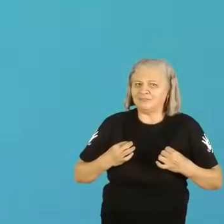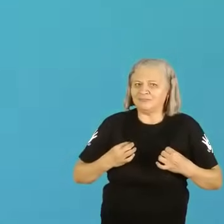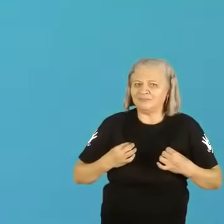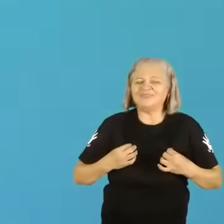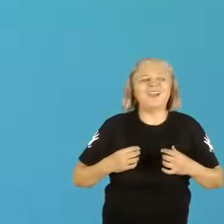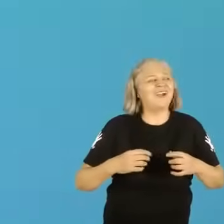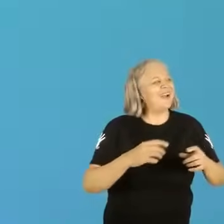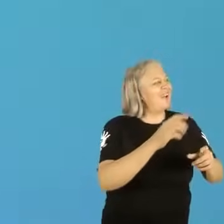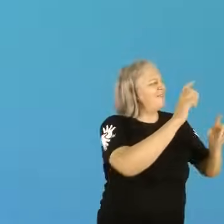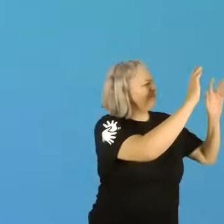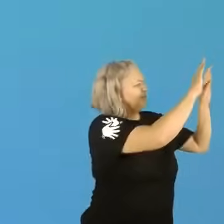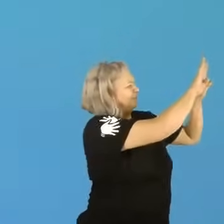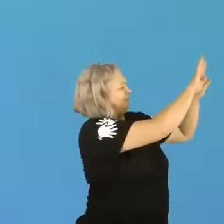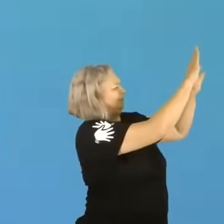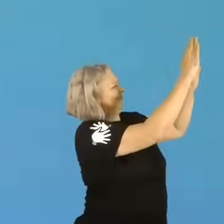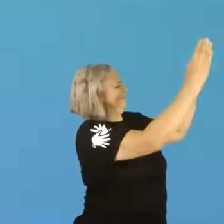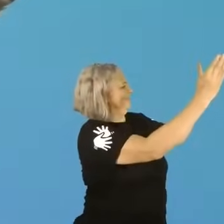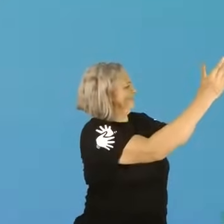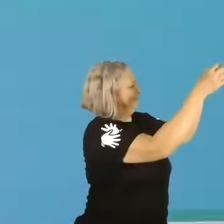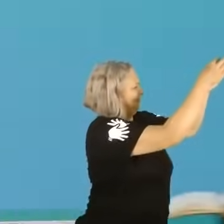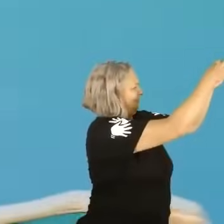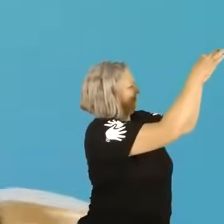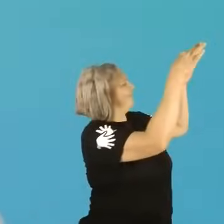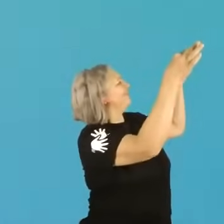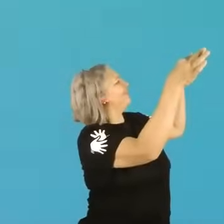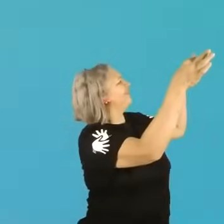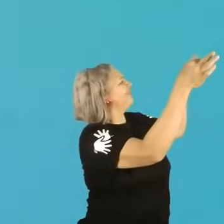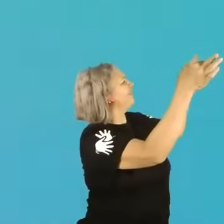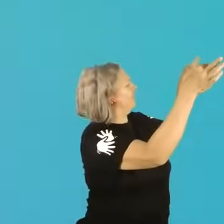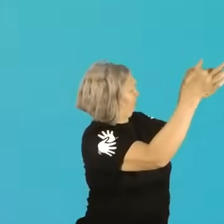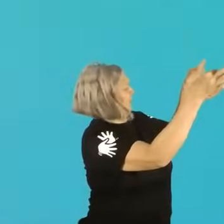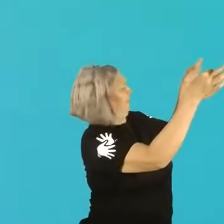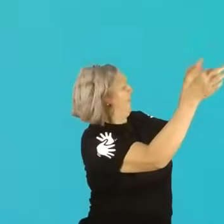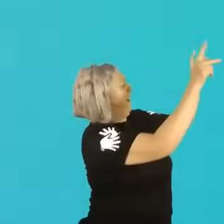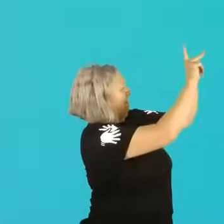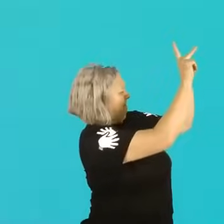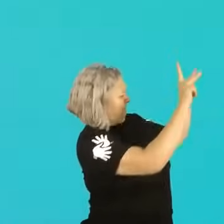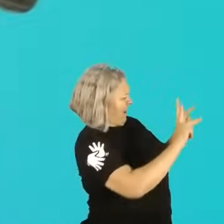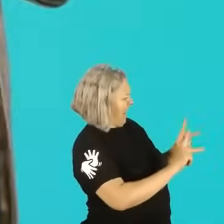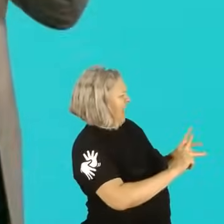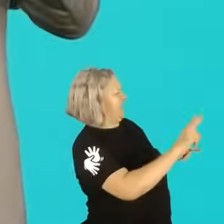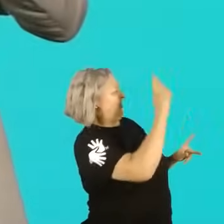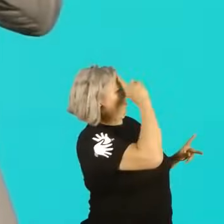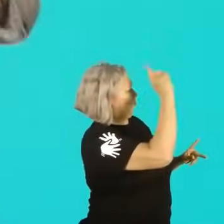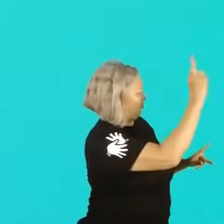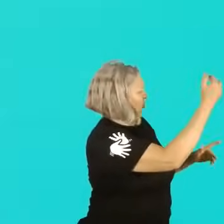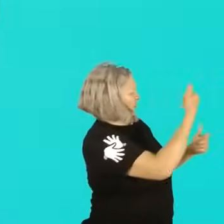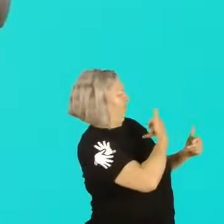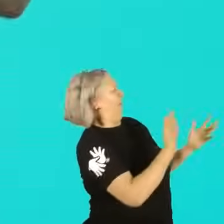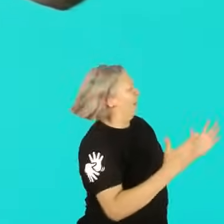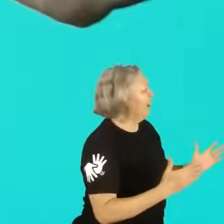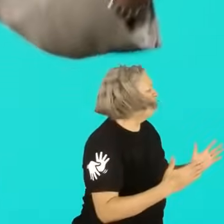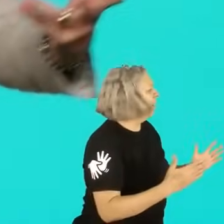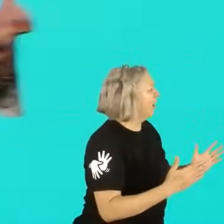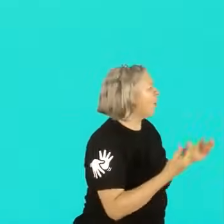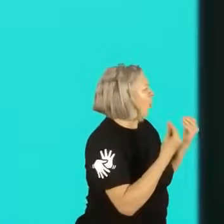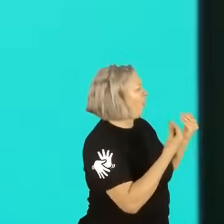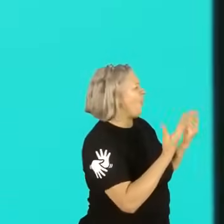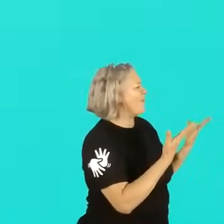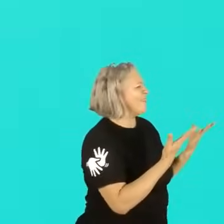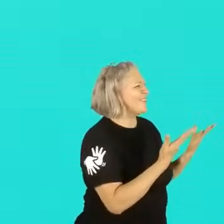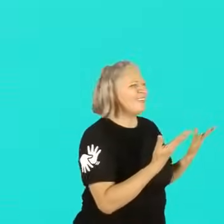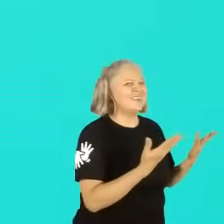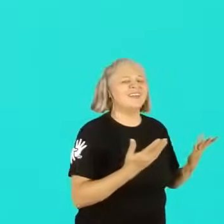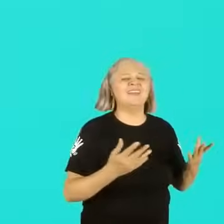guarda-roupa. Ela era mais crente do que eu, a roupa. No meio das nossas